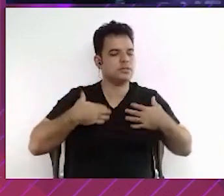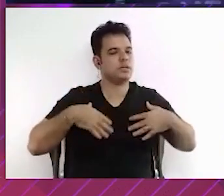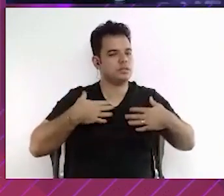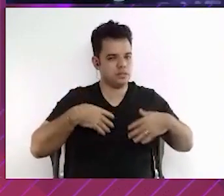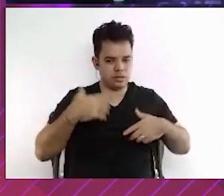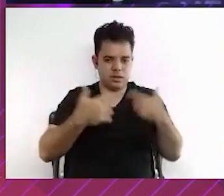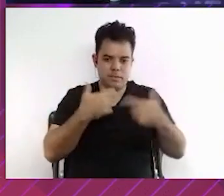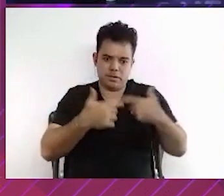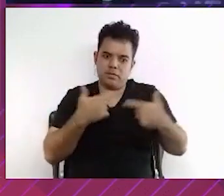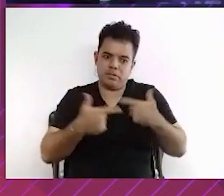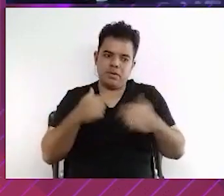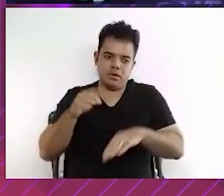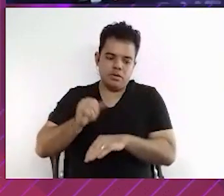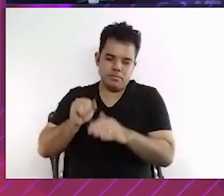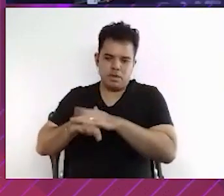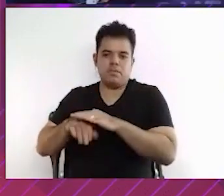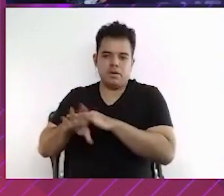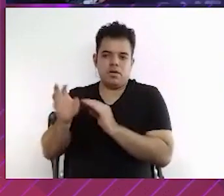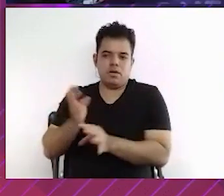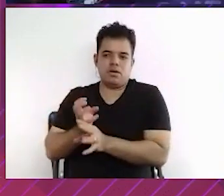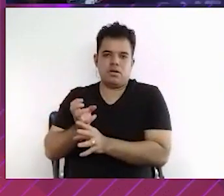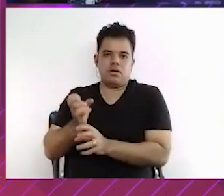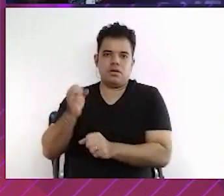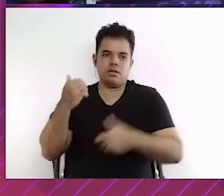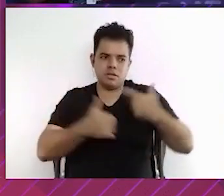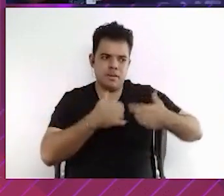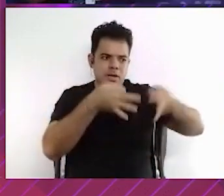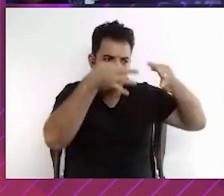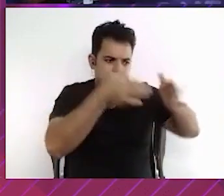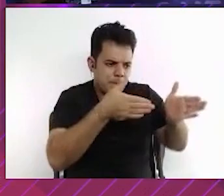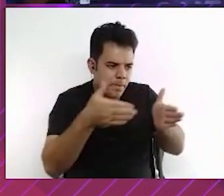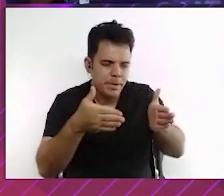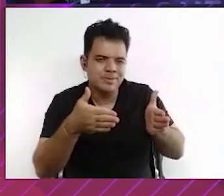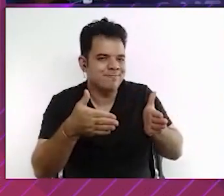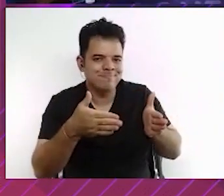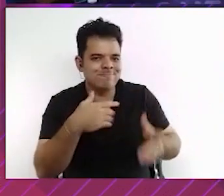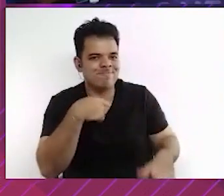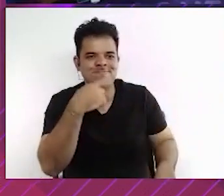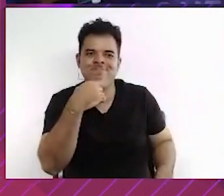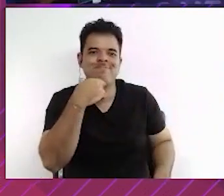mais, vai diminuir o rendimento dele.